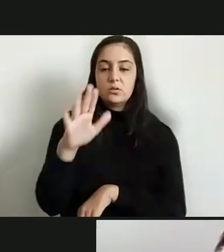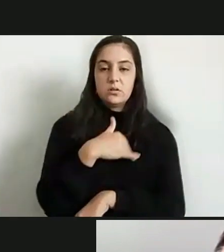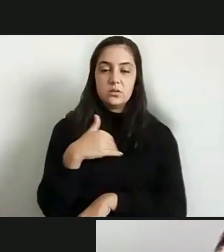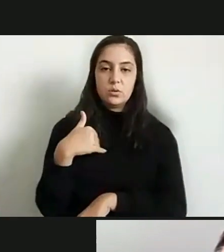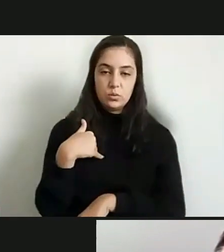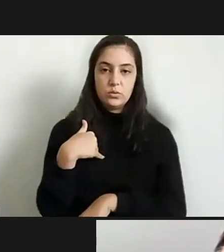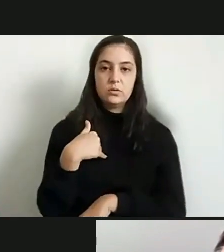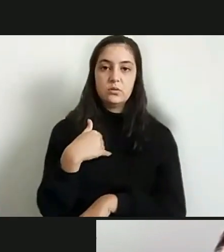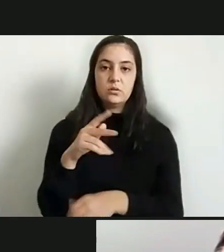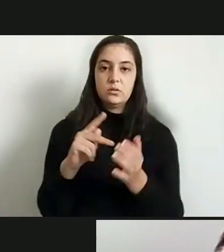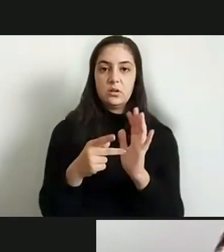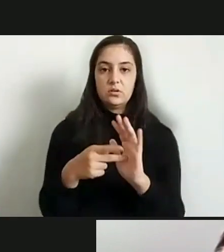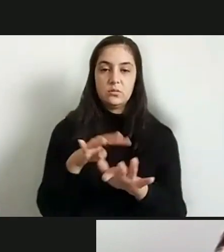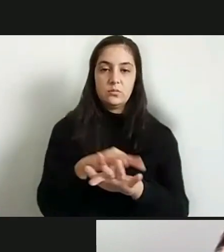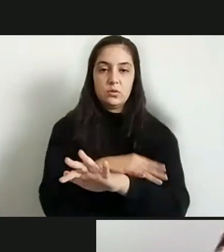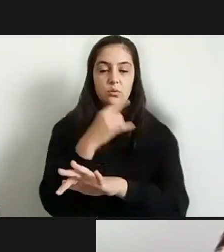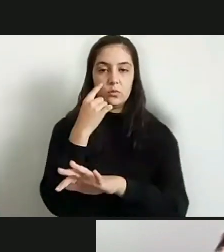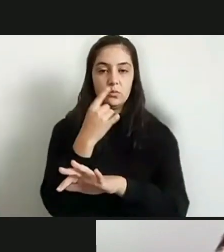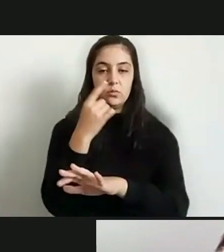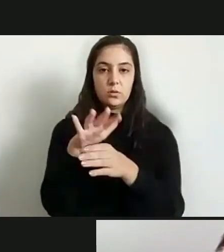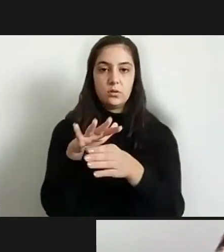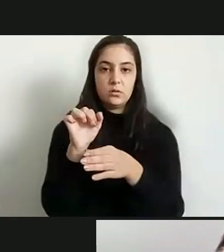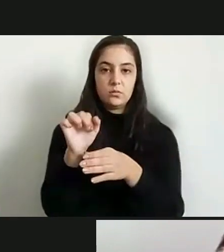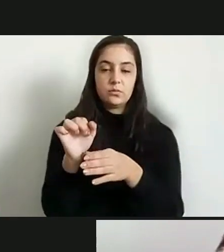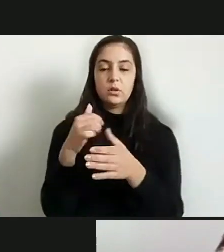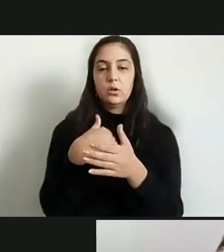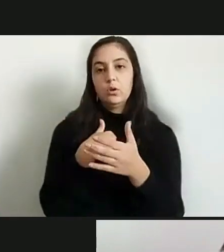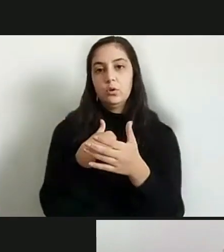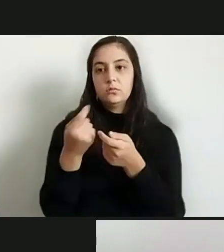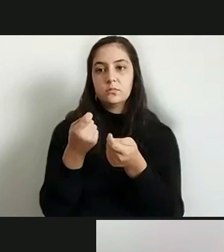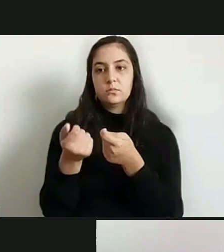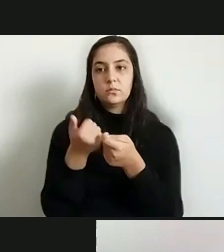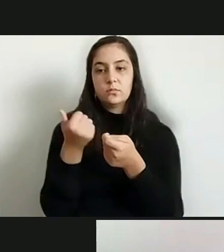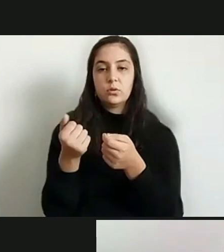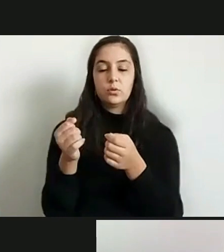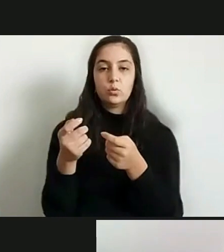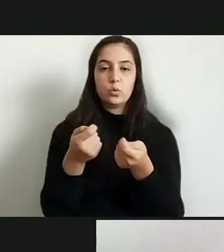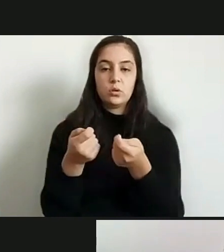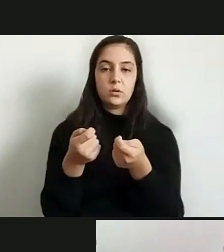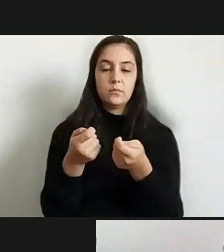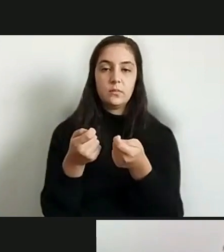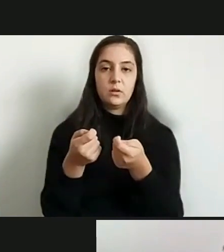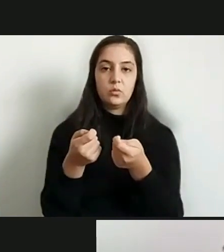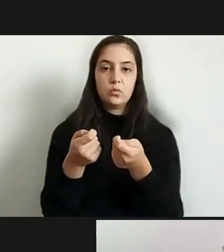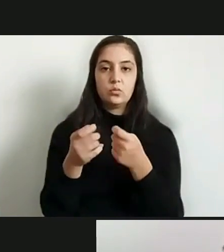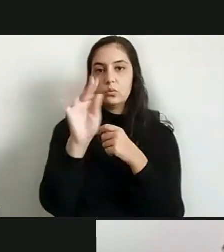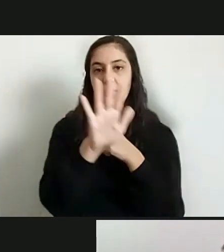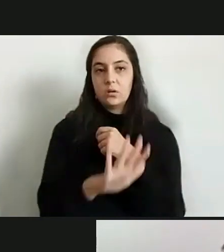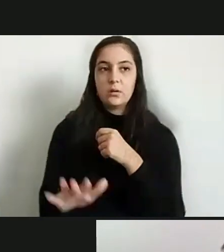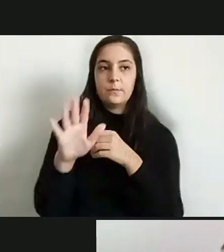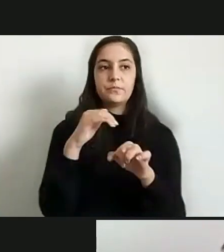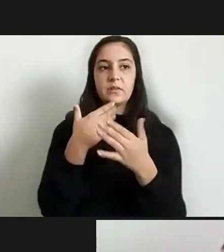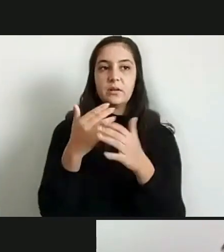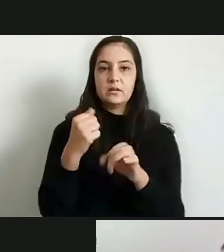os técnicos da administração pública na área com a qual eu lido melhor do ordenamento do território estão a prestar um serviço de organização